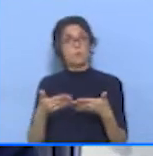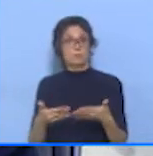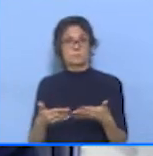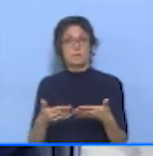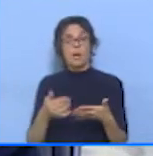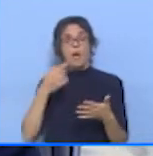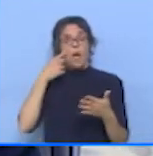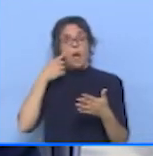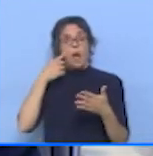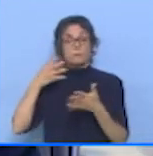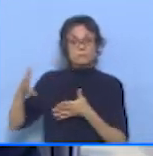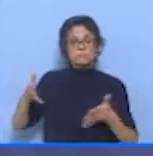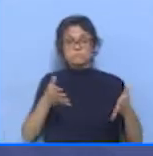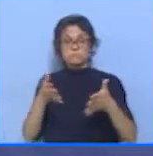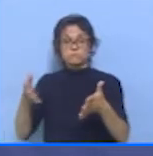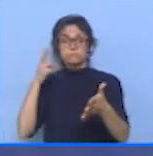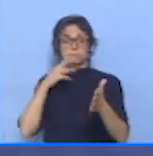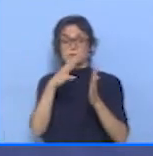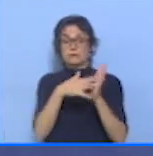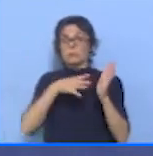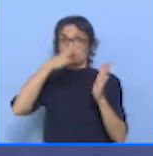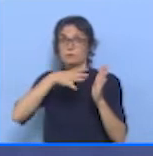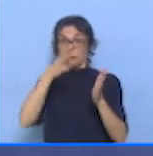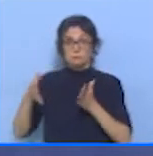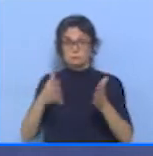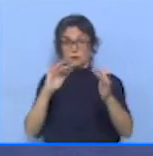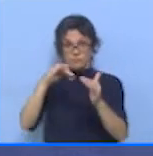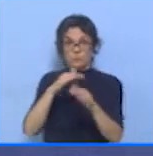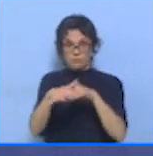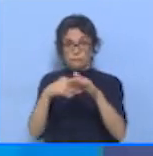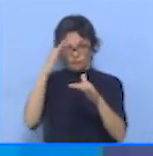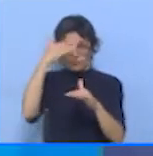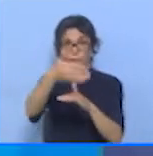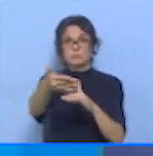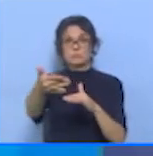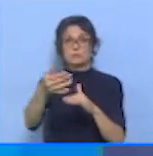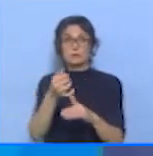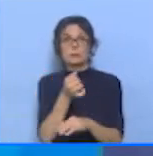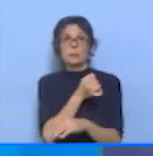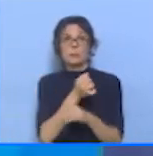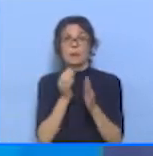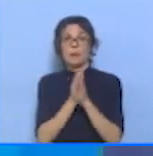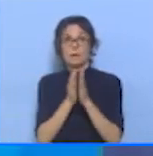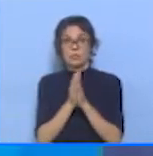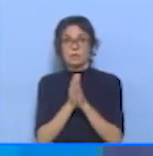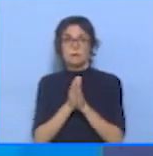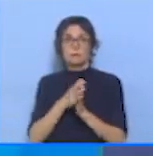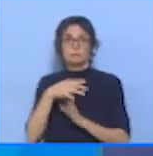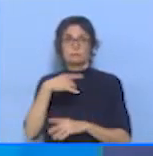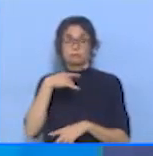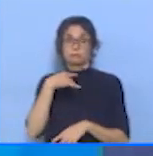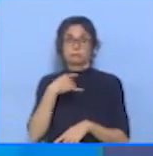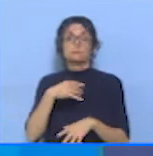seguir, onde a Igreja tem muito por fazer na nossa opinião, mas também, obviamente, toda a